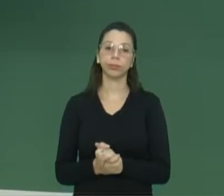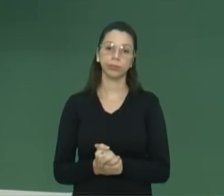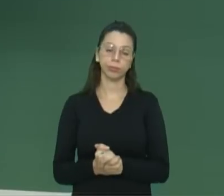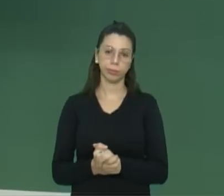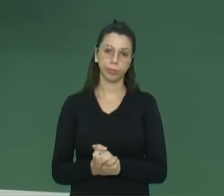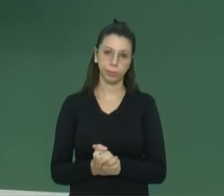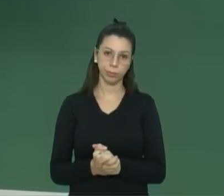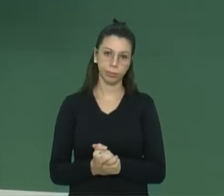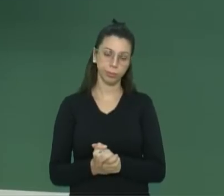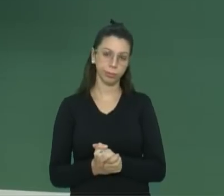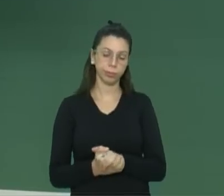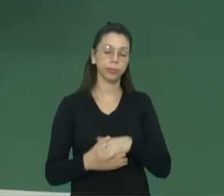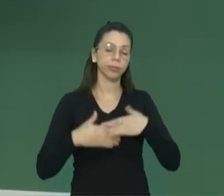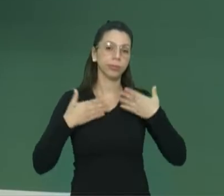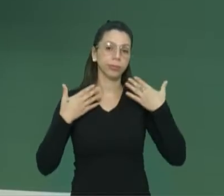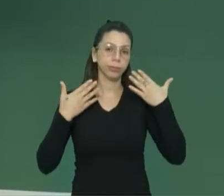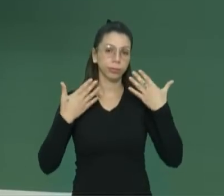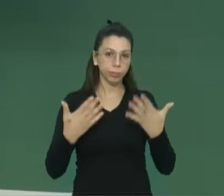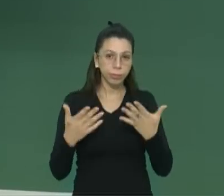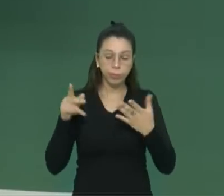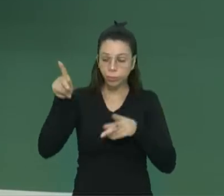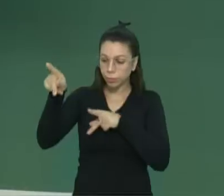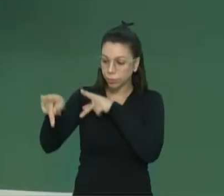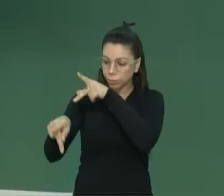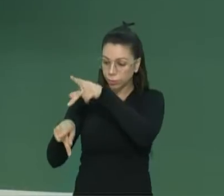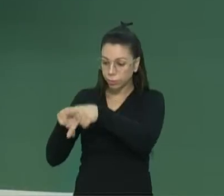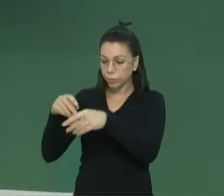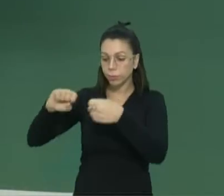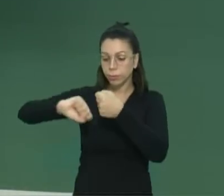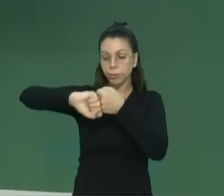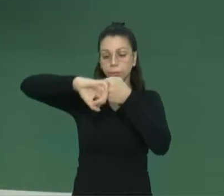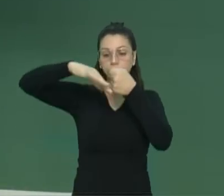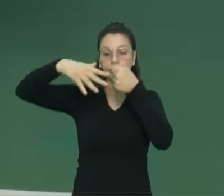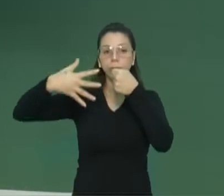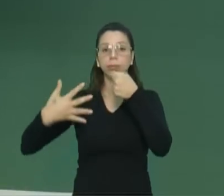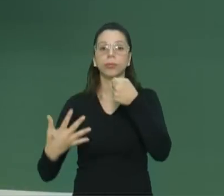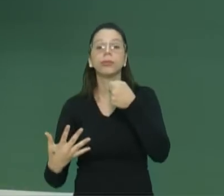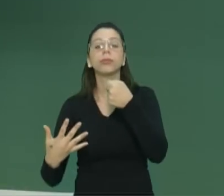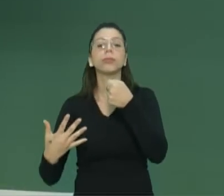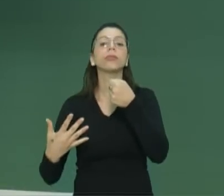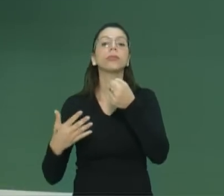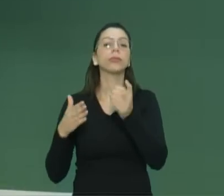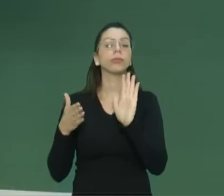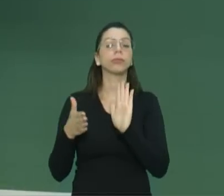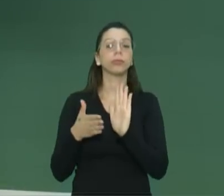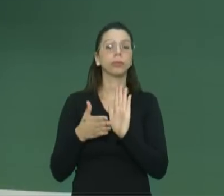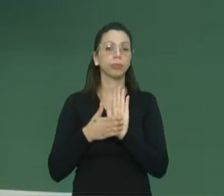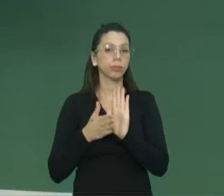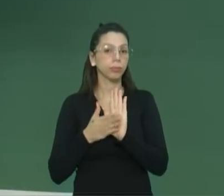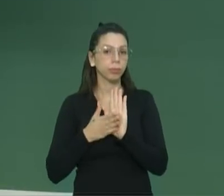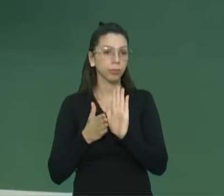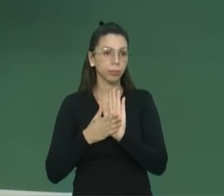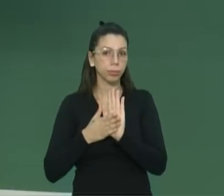grande potencial da democracia é justamente essa declaração de